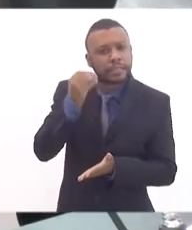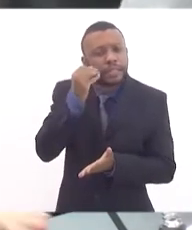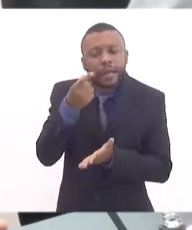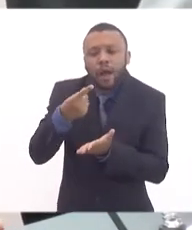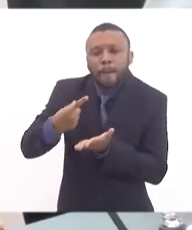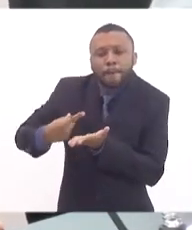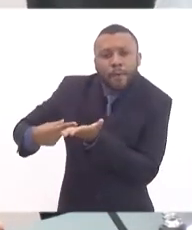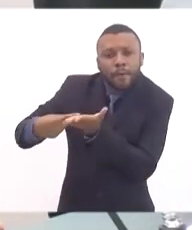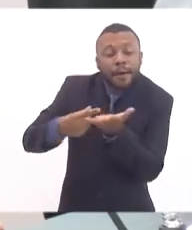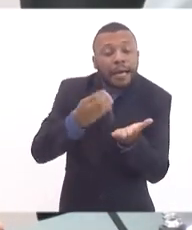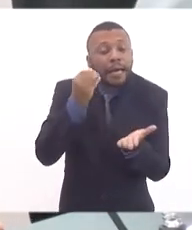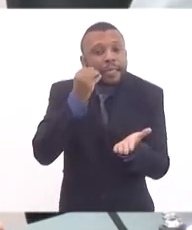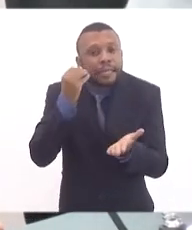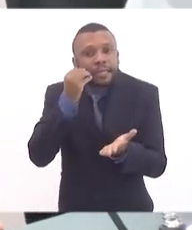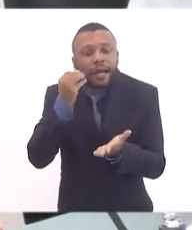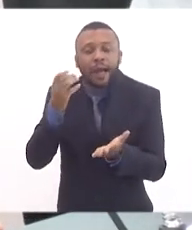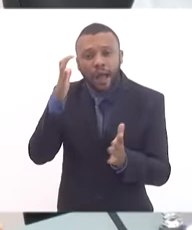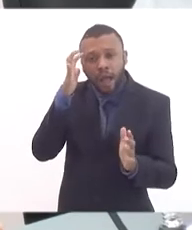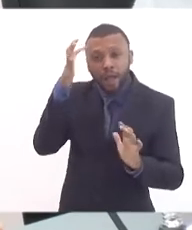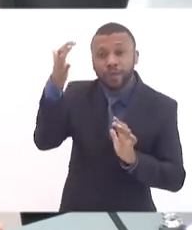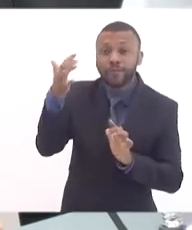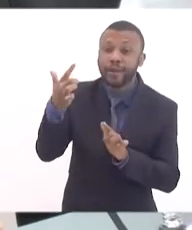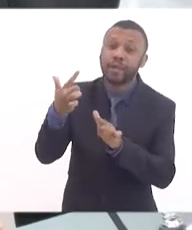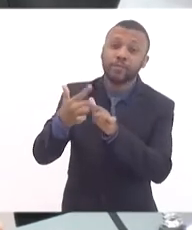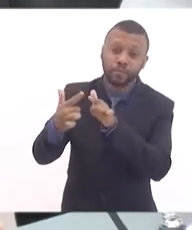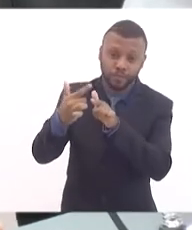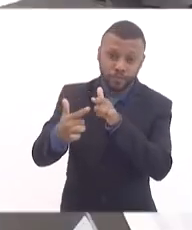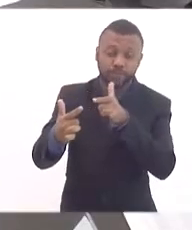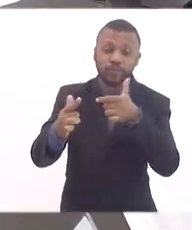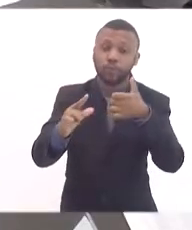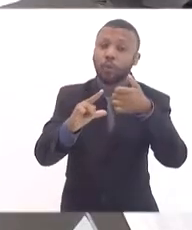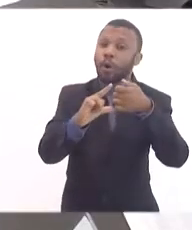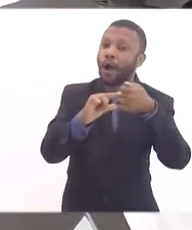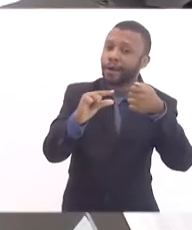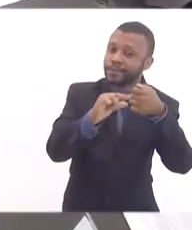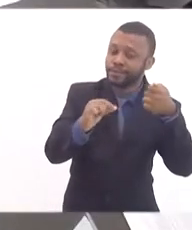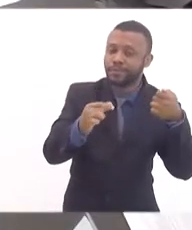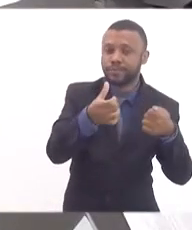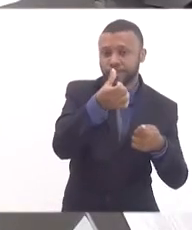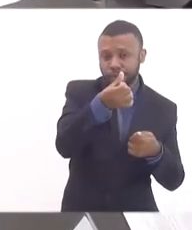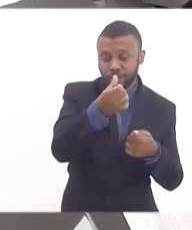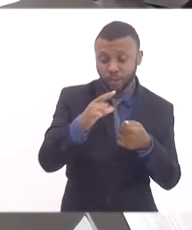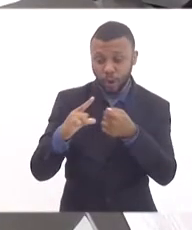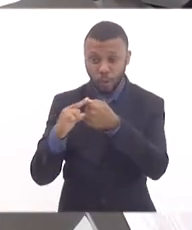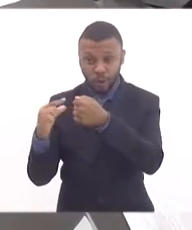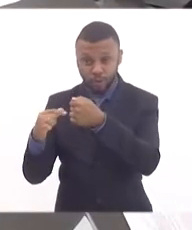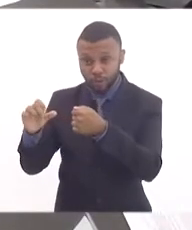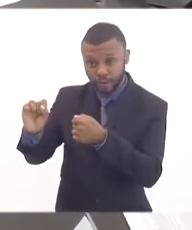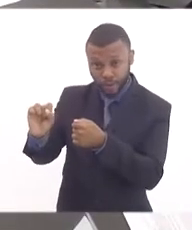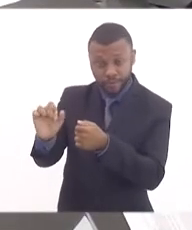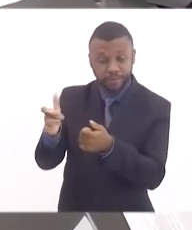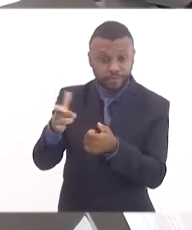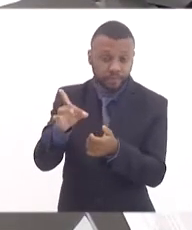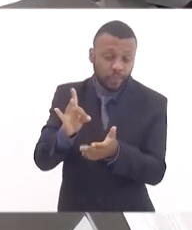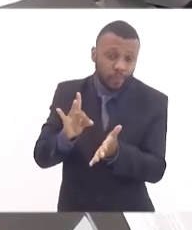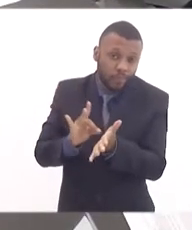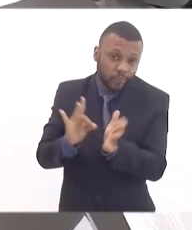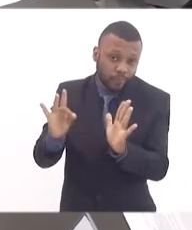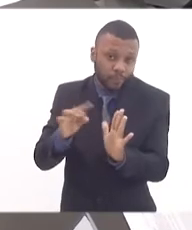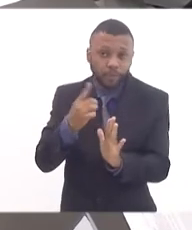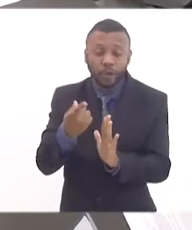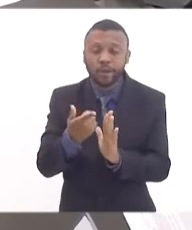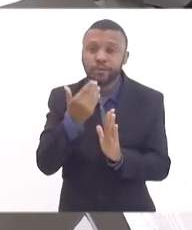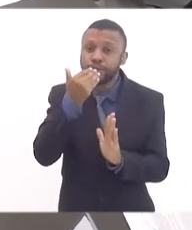suas duas contradições do artigo 6º 8º que são reais são verdadeiras a gente colocarei a redação do artigo